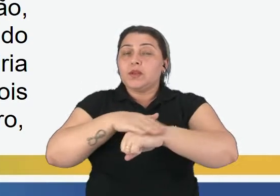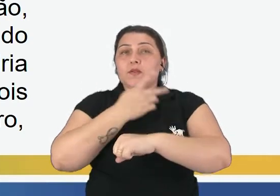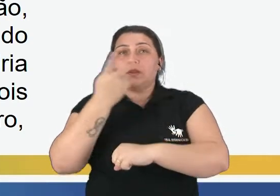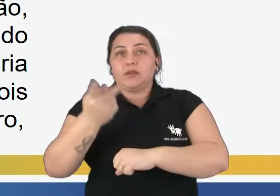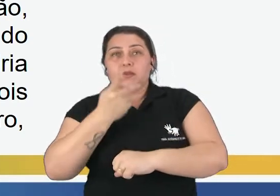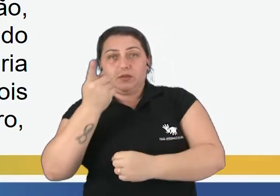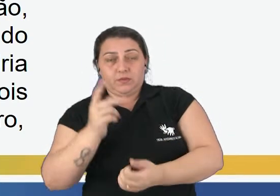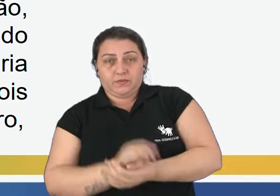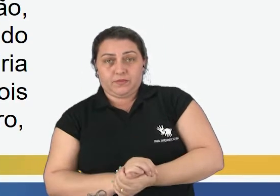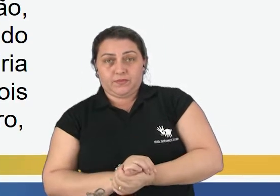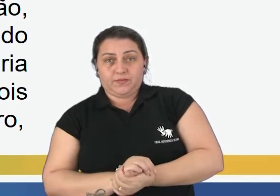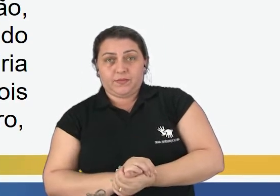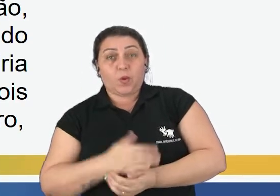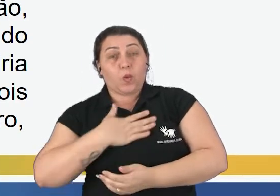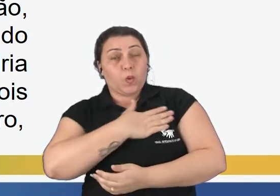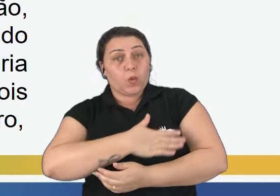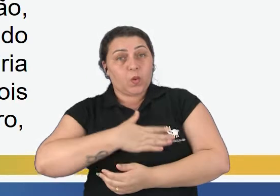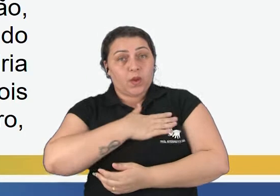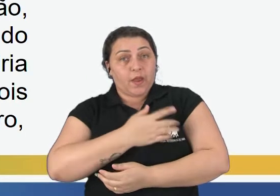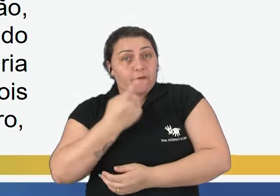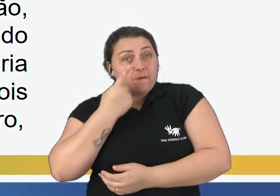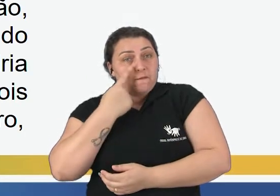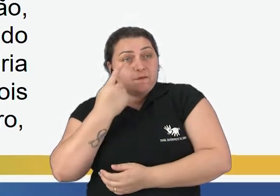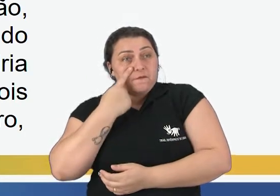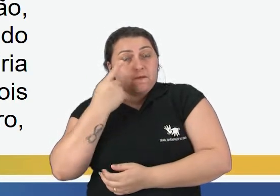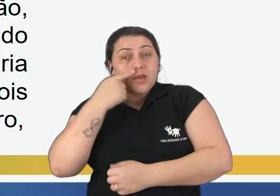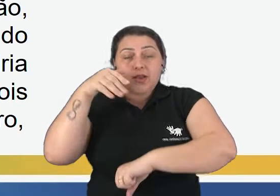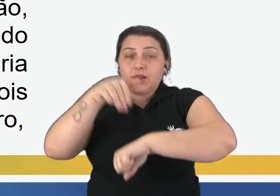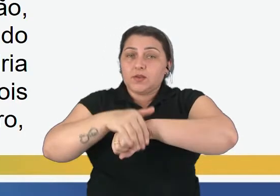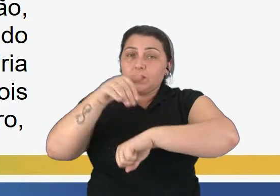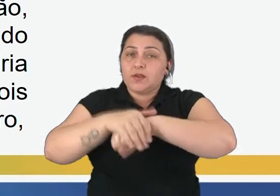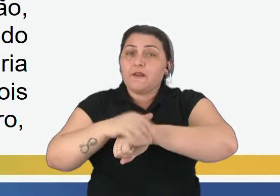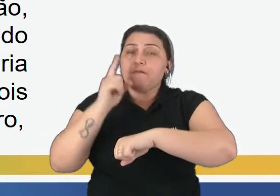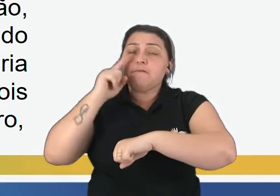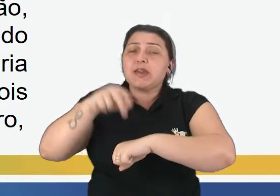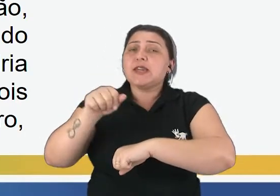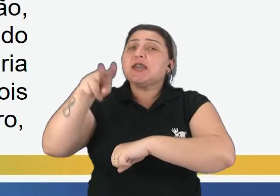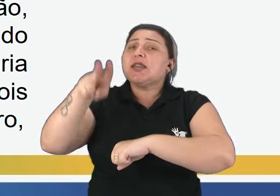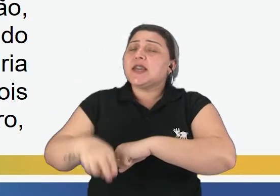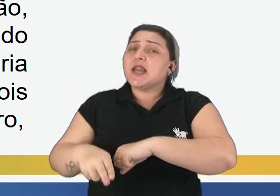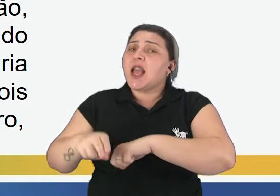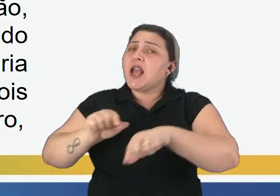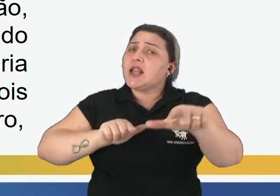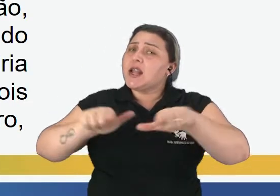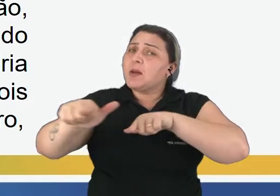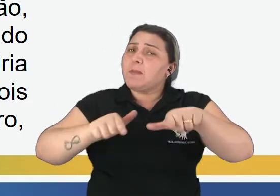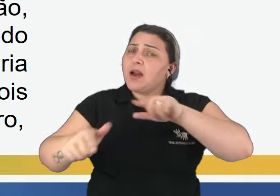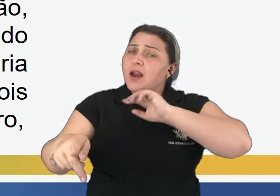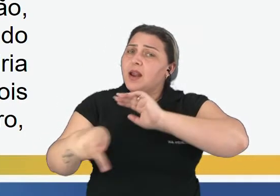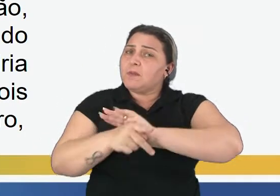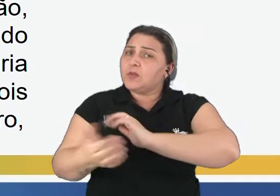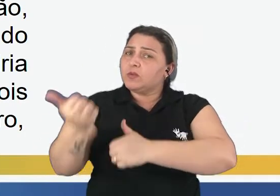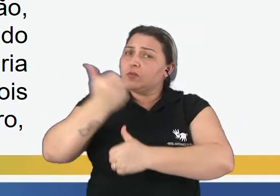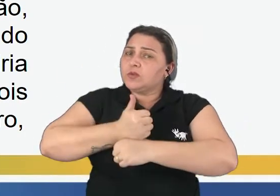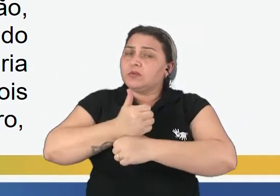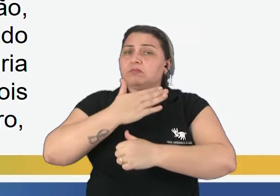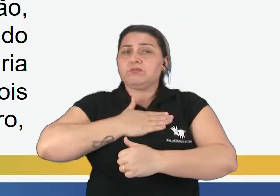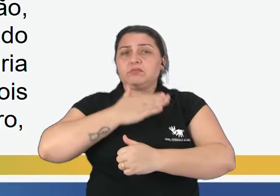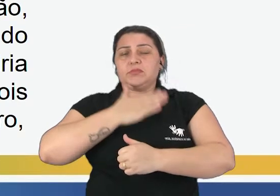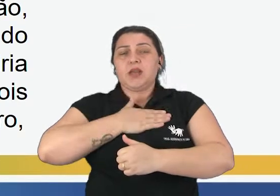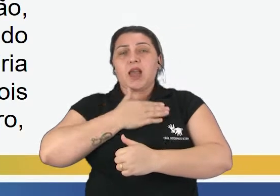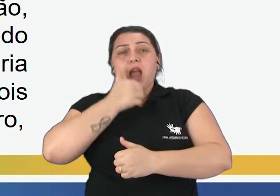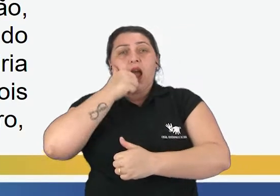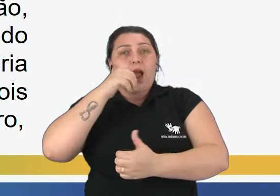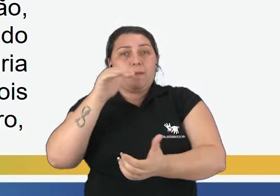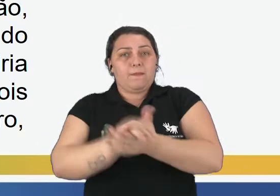disse: "Gostaria de ficar observando esta noite para ver quem vem fazer o trabalho por mim." A